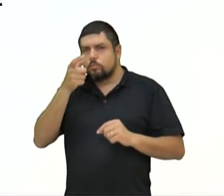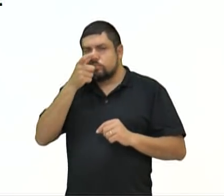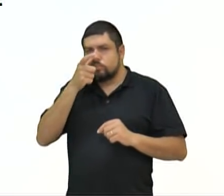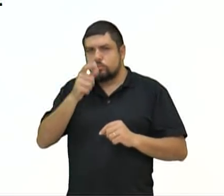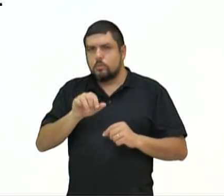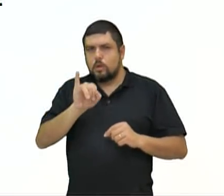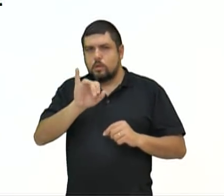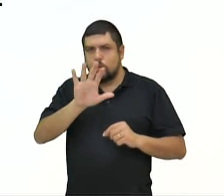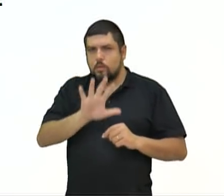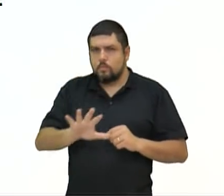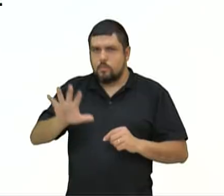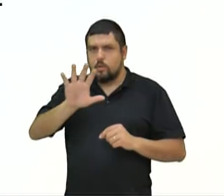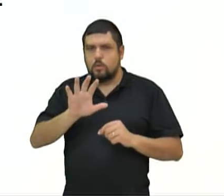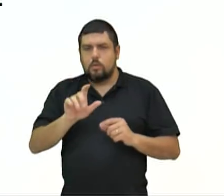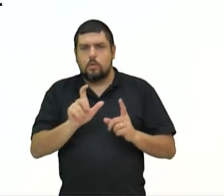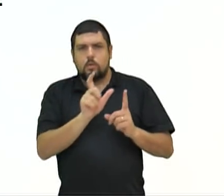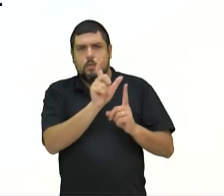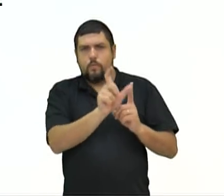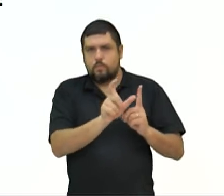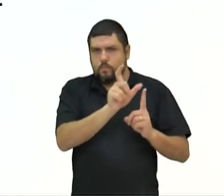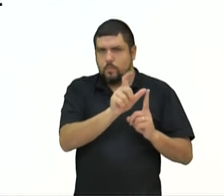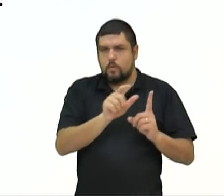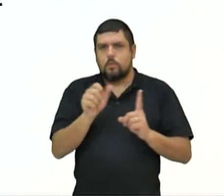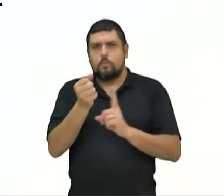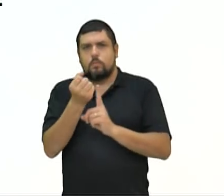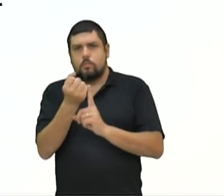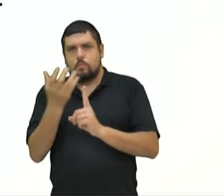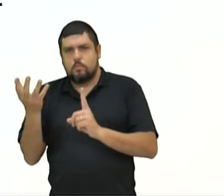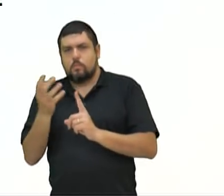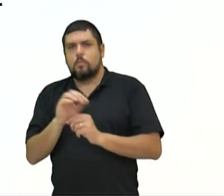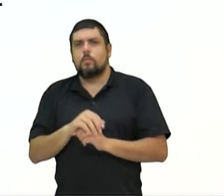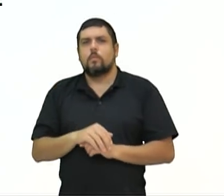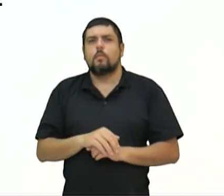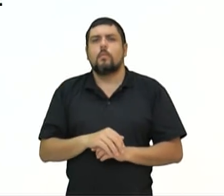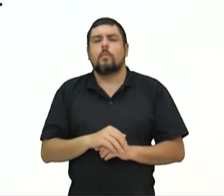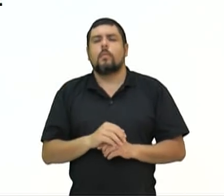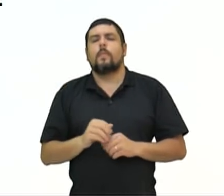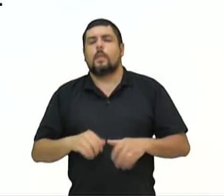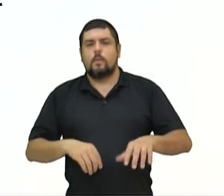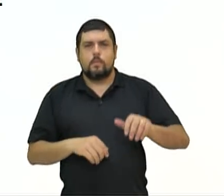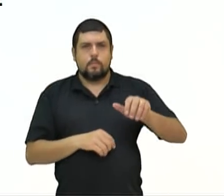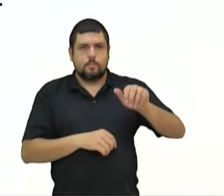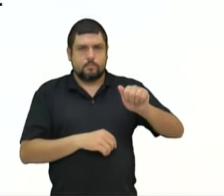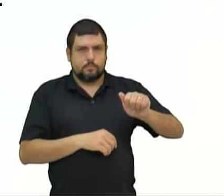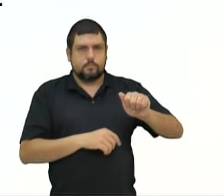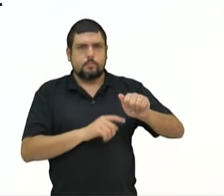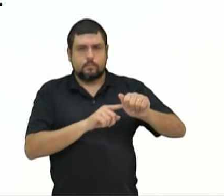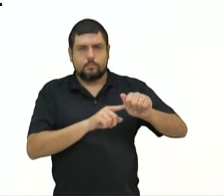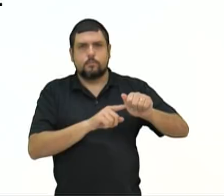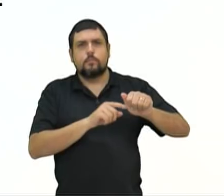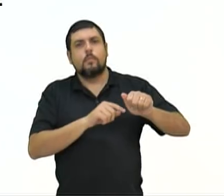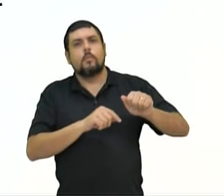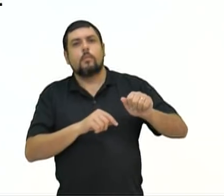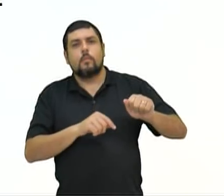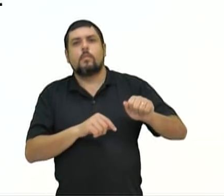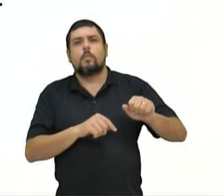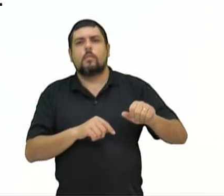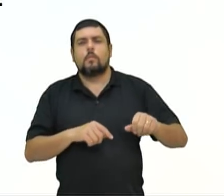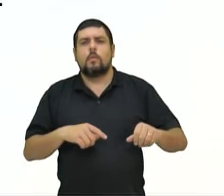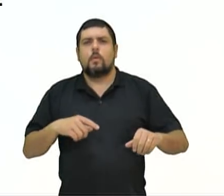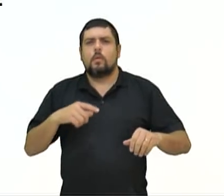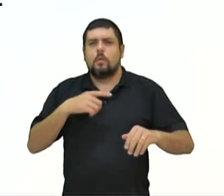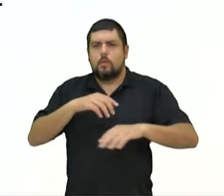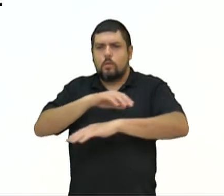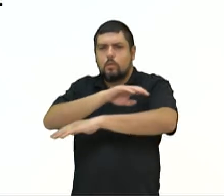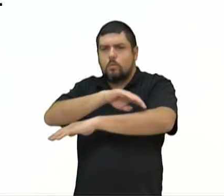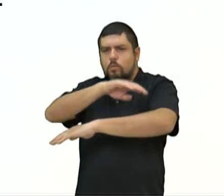ali discurso verbal, não verbal, e vamos para as alternativas. Tá? Alternativa A. O fato de haver um rato no alto de uma